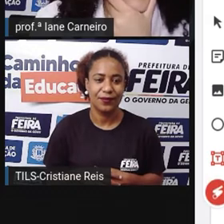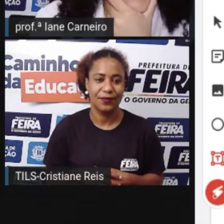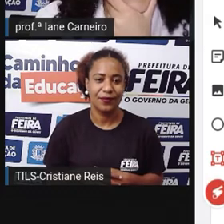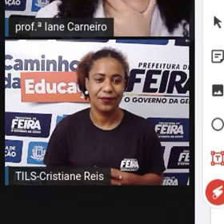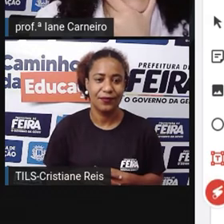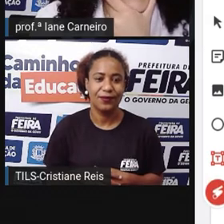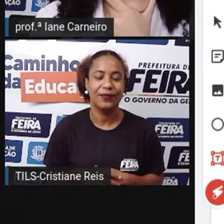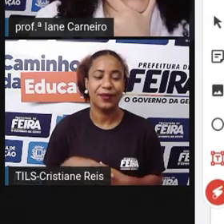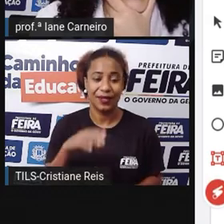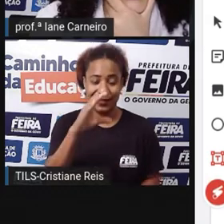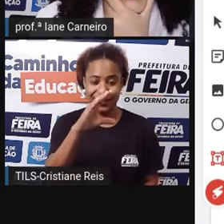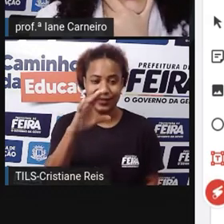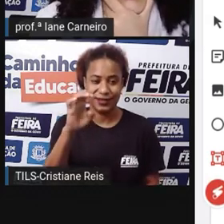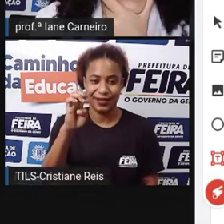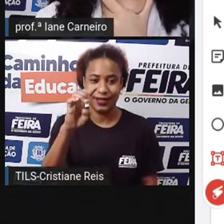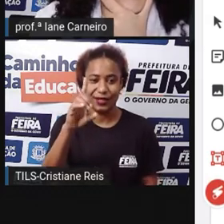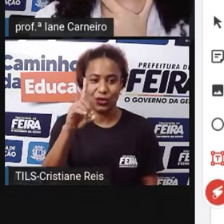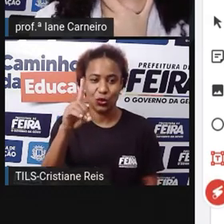Cedo.